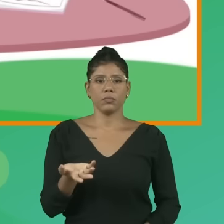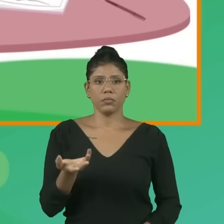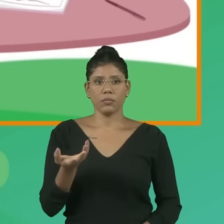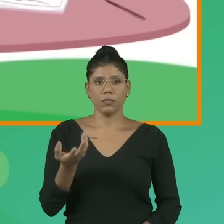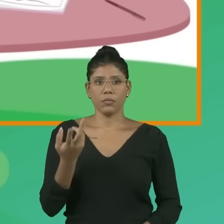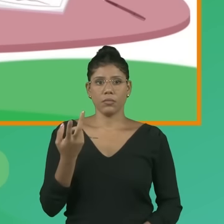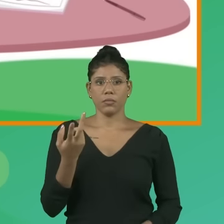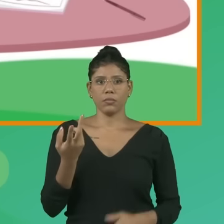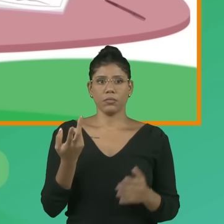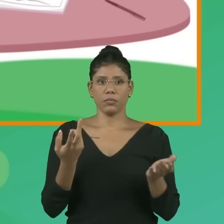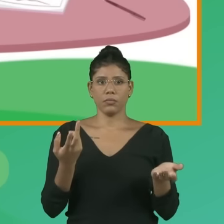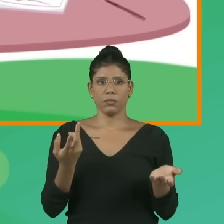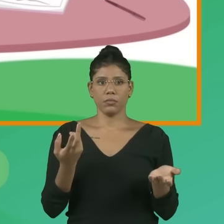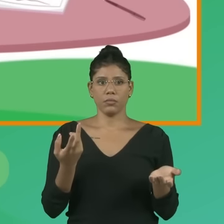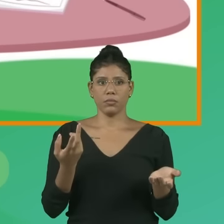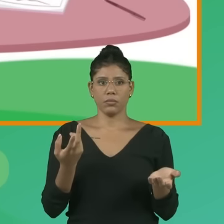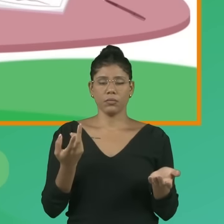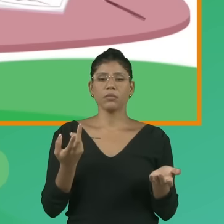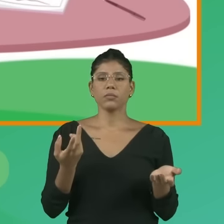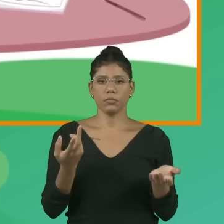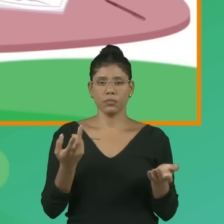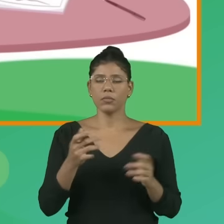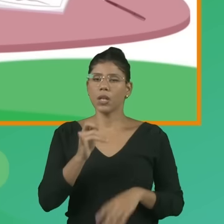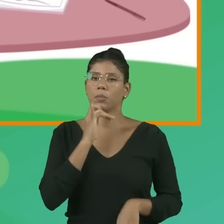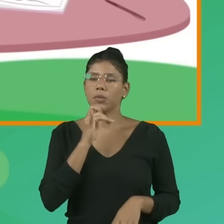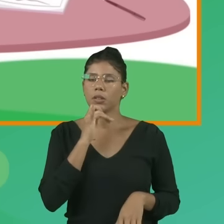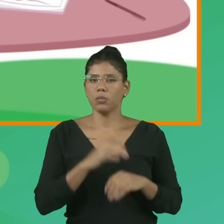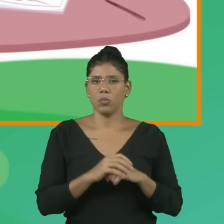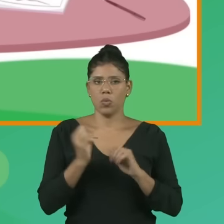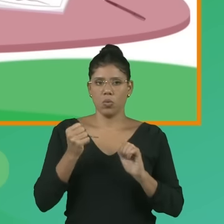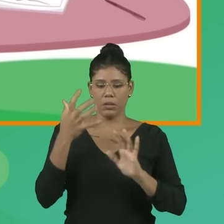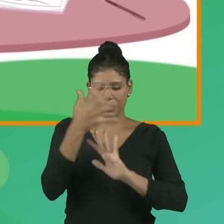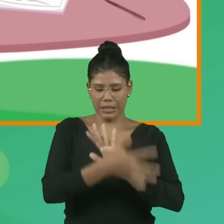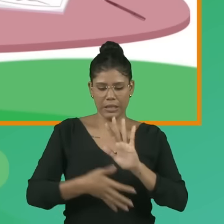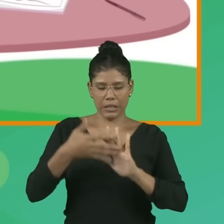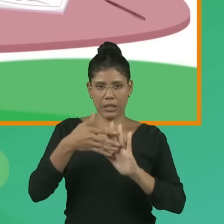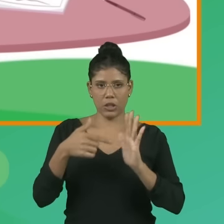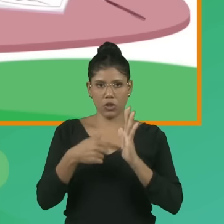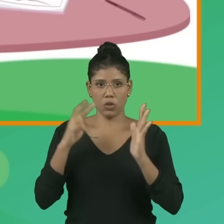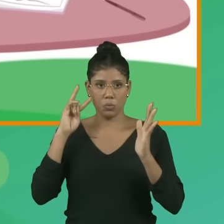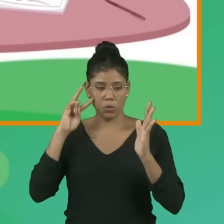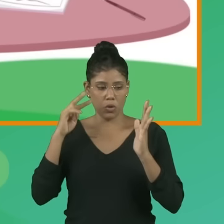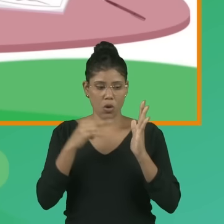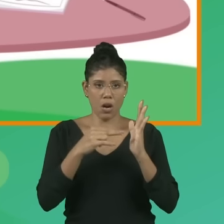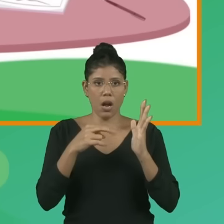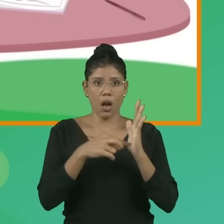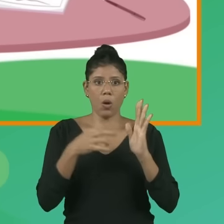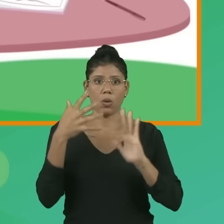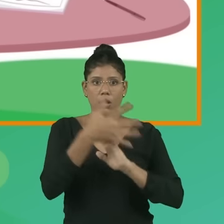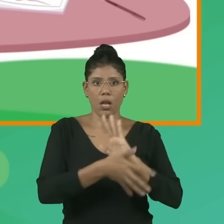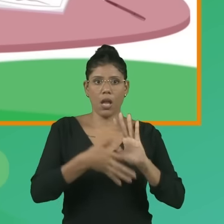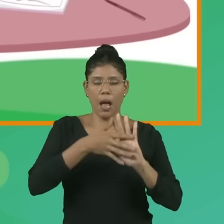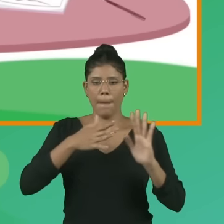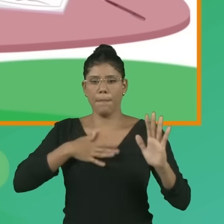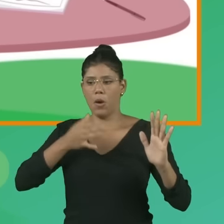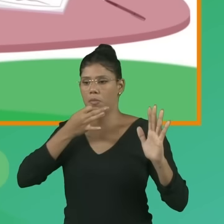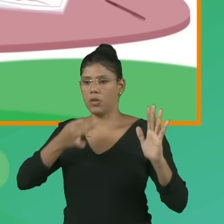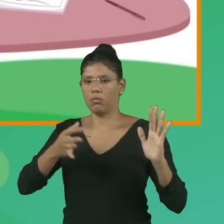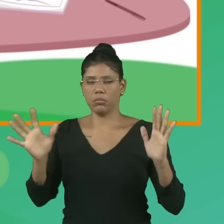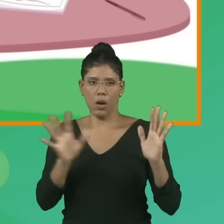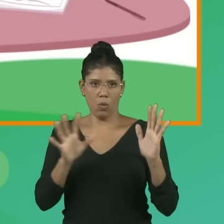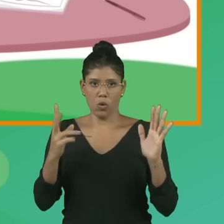podem prevalecer sobre as do autor, quando um texto está ali para você, você tem que analisar o texto de acordo com o que o autor está falando